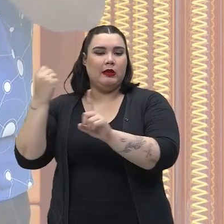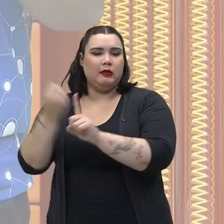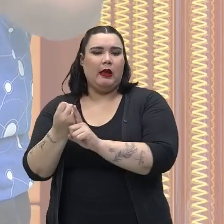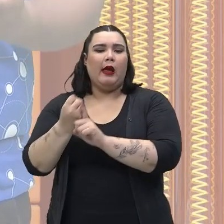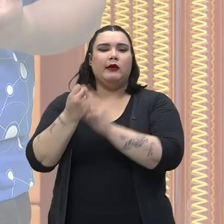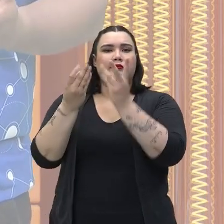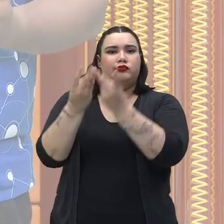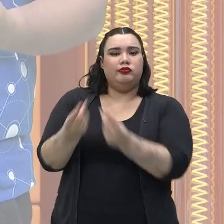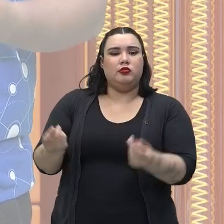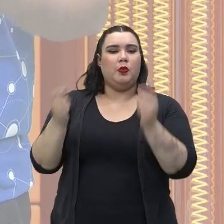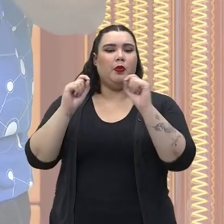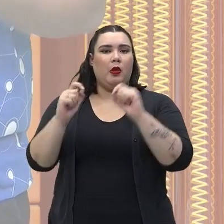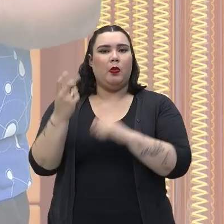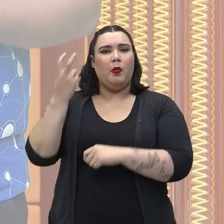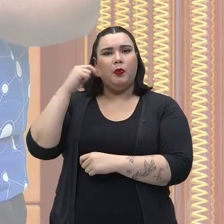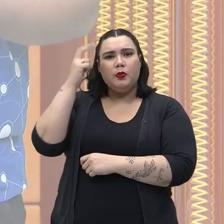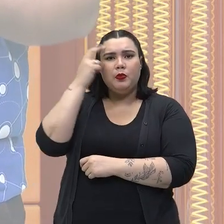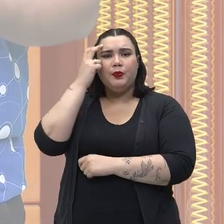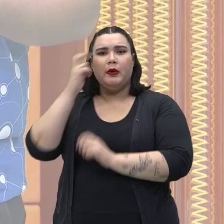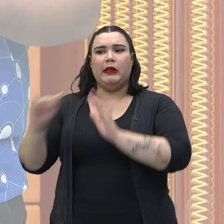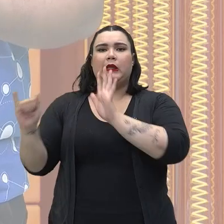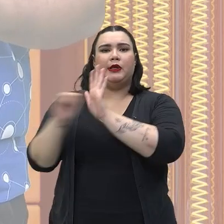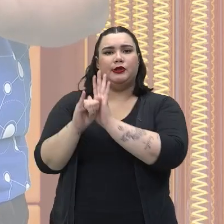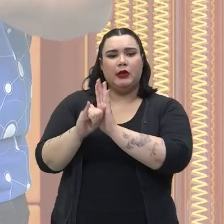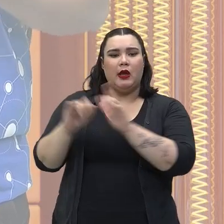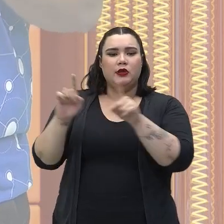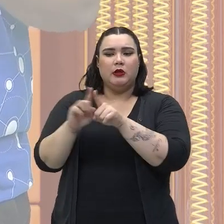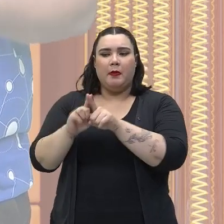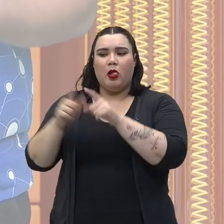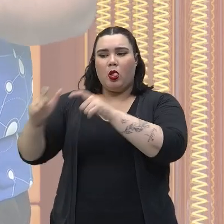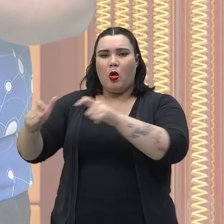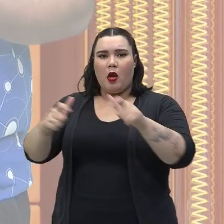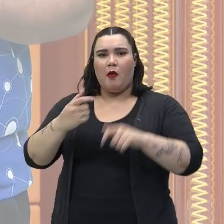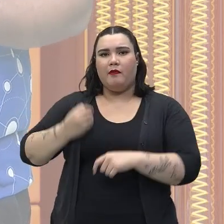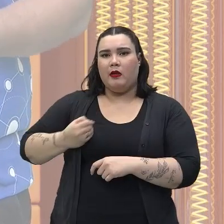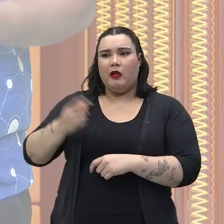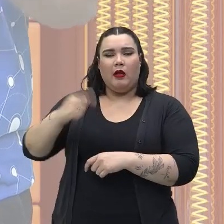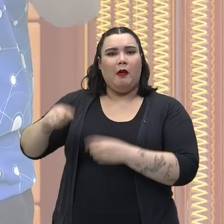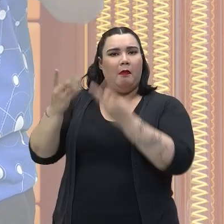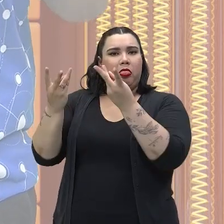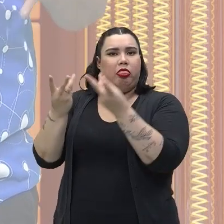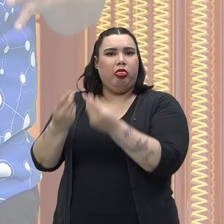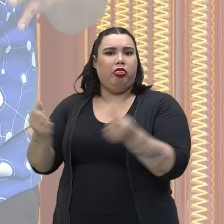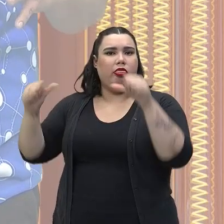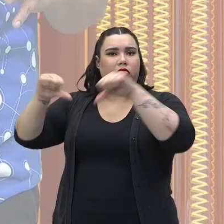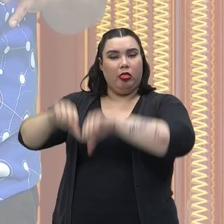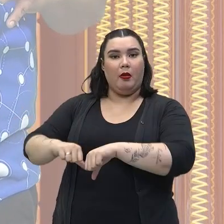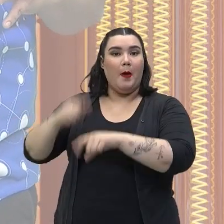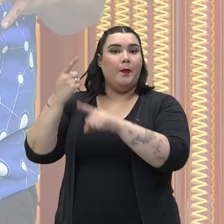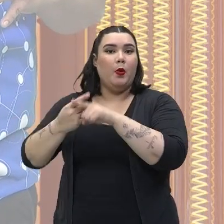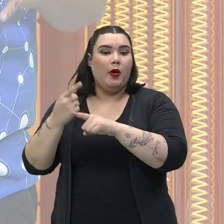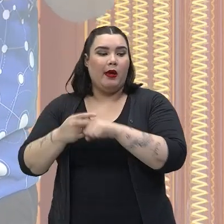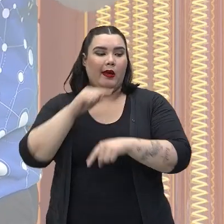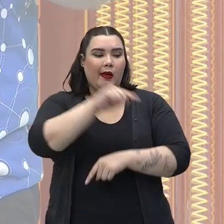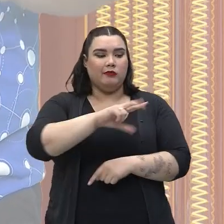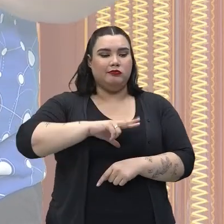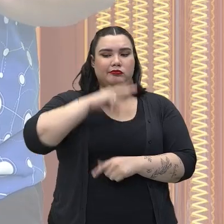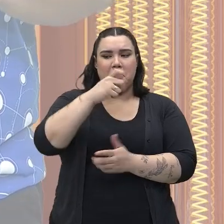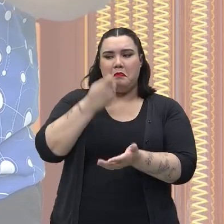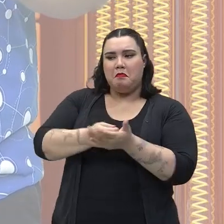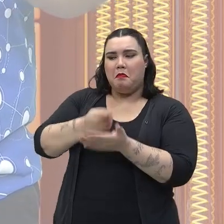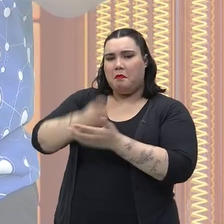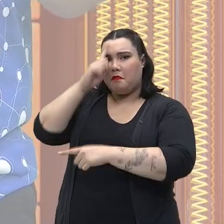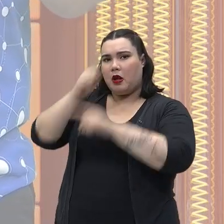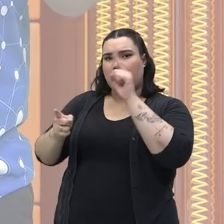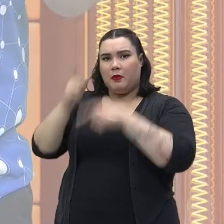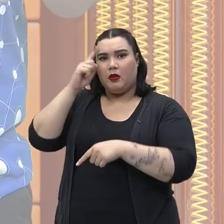terras, cultura e identidade por conta dessa forçação de barra no processo de aculturação desse indígena, ou seja, que